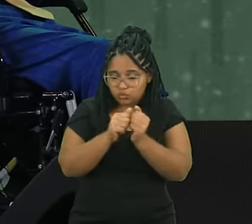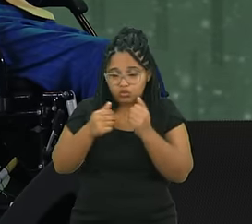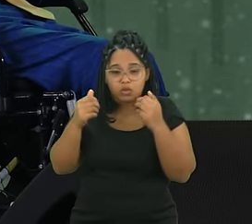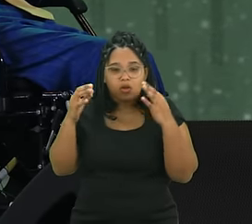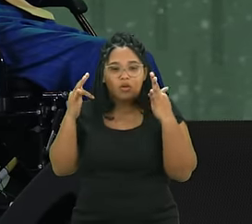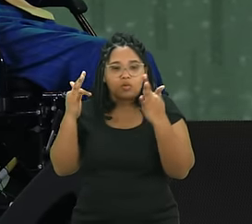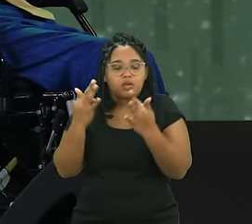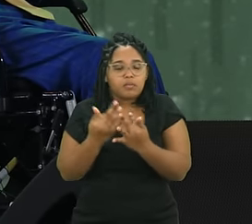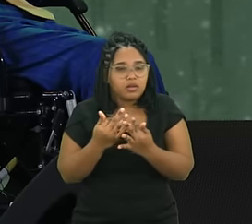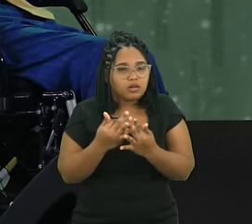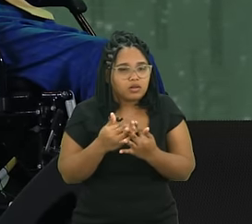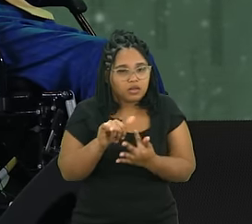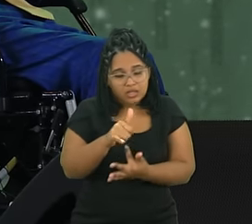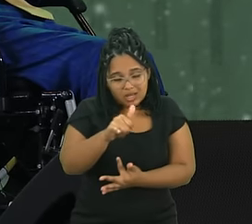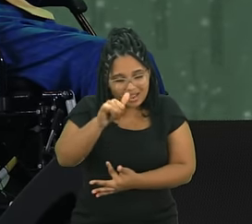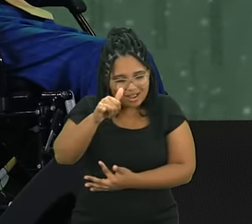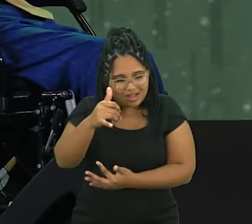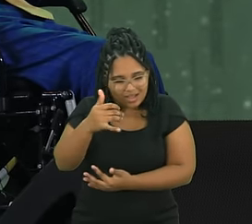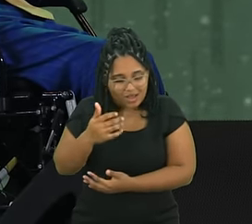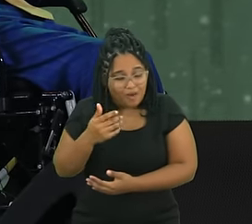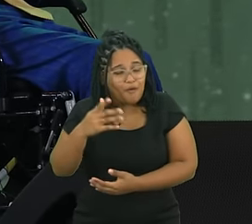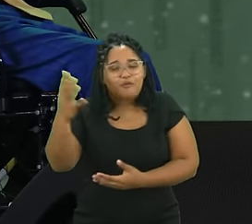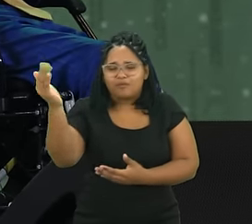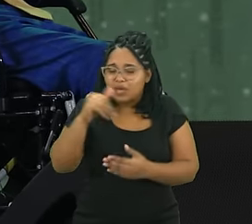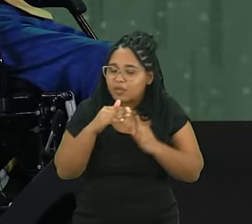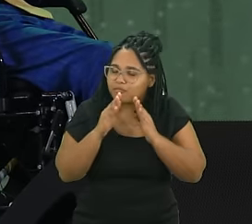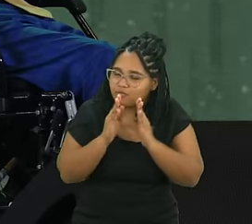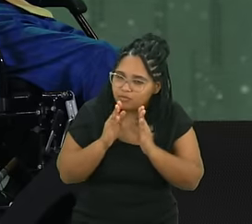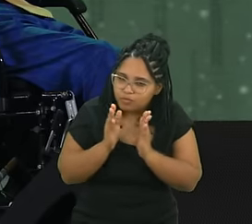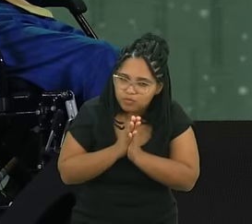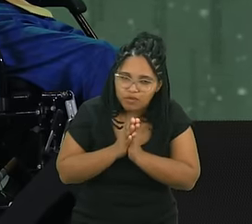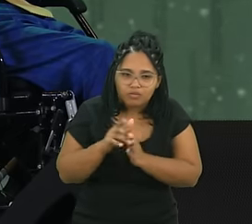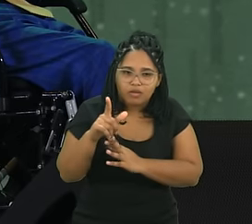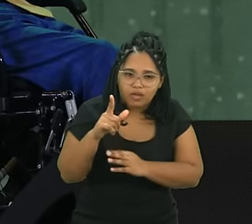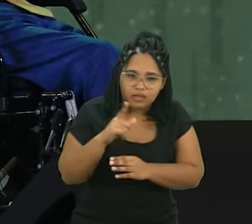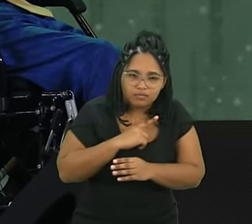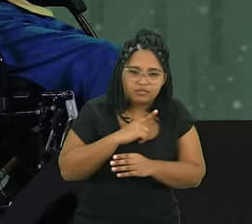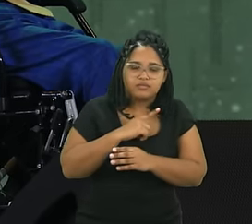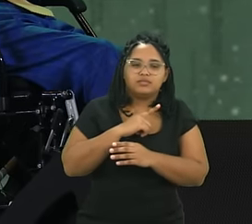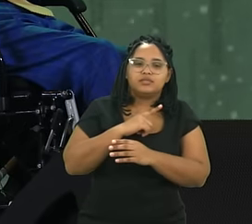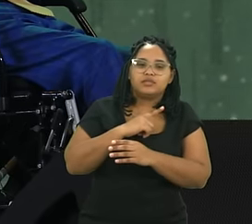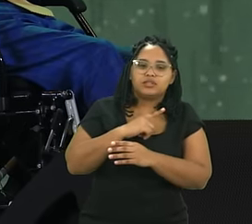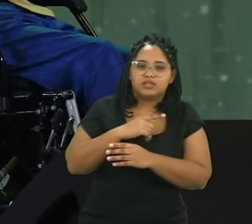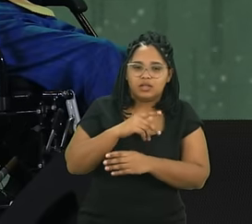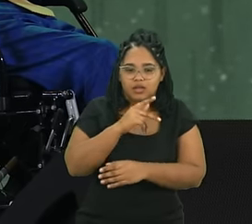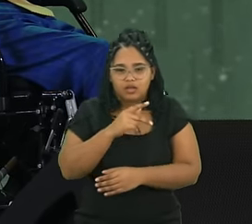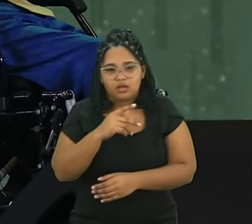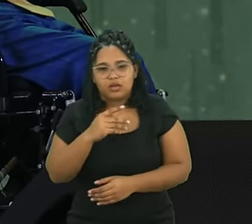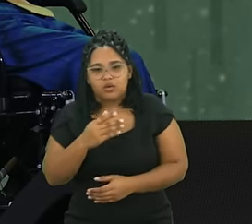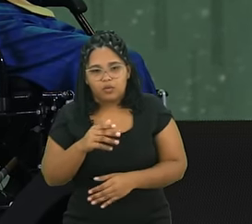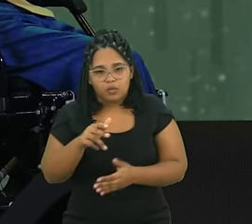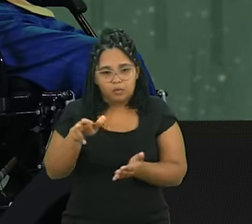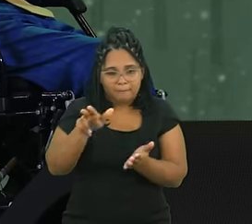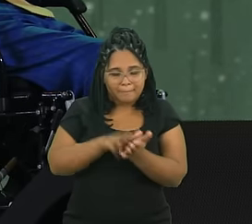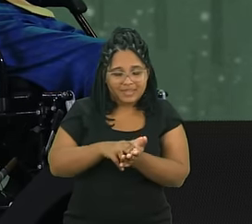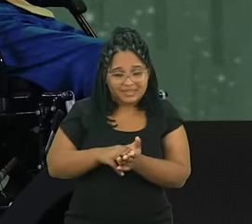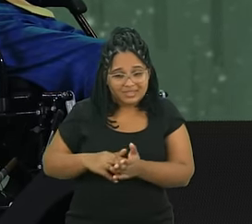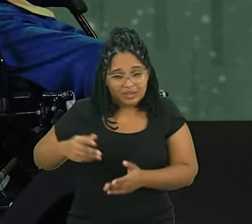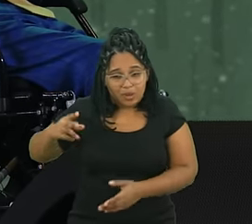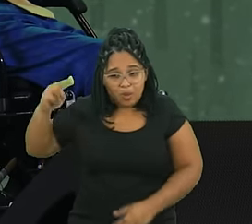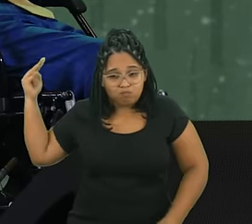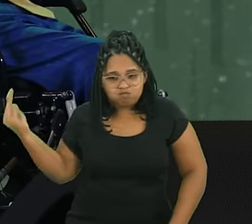venha aqui que eu tenho um paciente em estado grave. Vamos ouvir o Dr. Vladimir, que operou o Lorival pela primeira vez para colocar essa sonda no